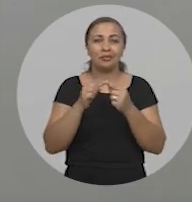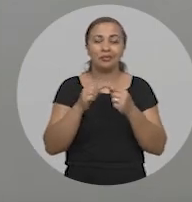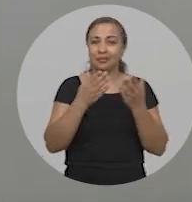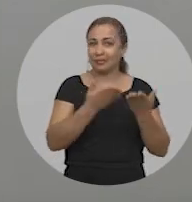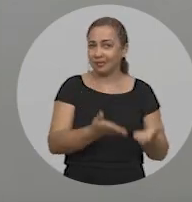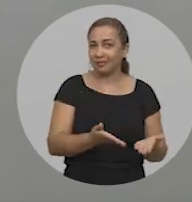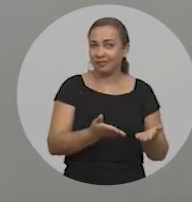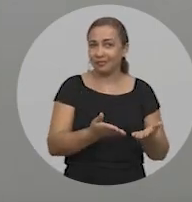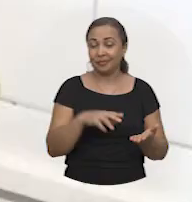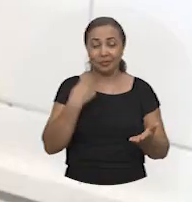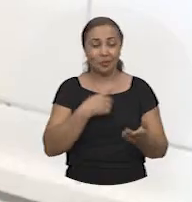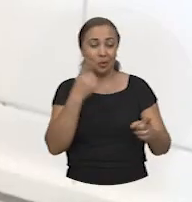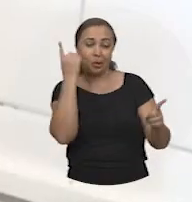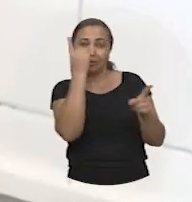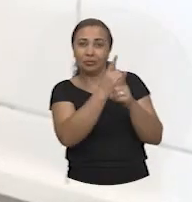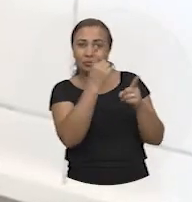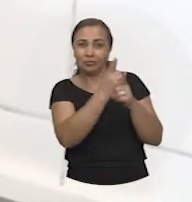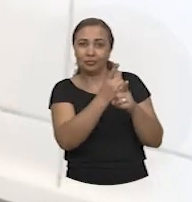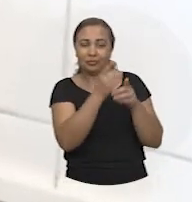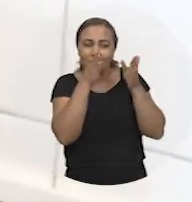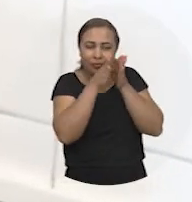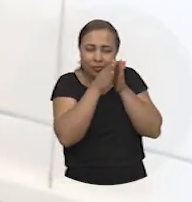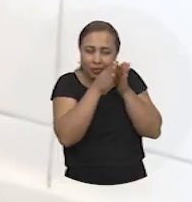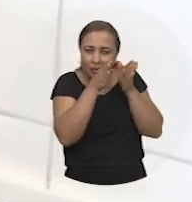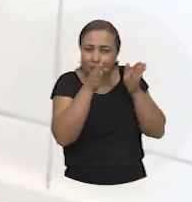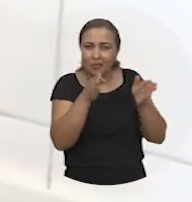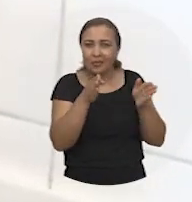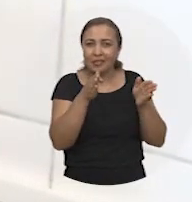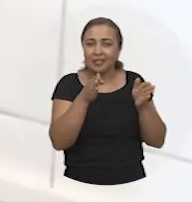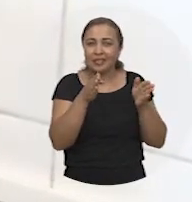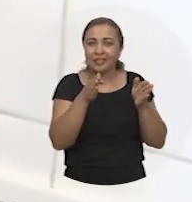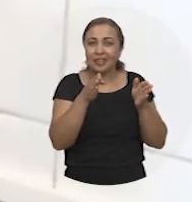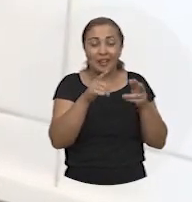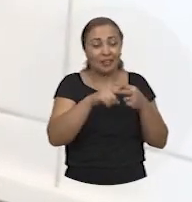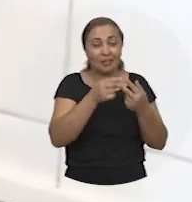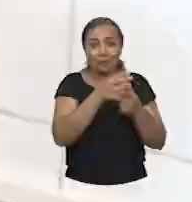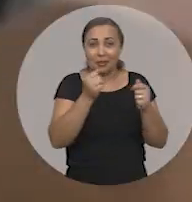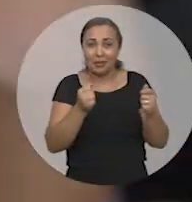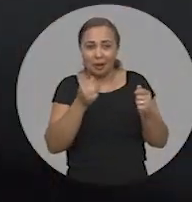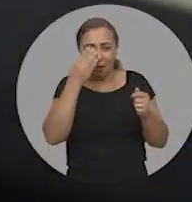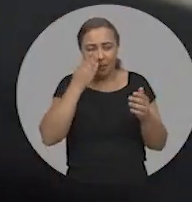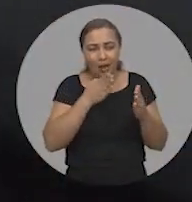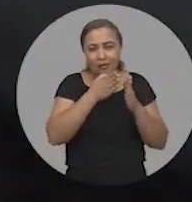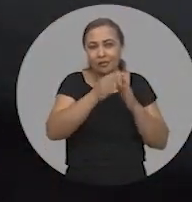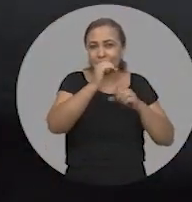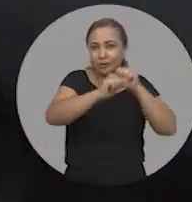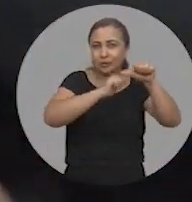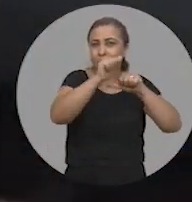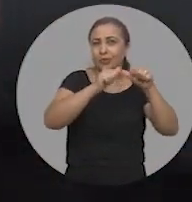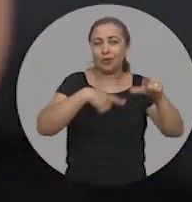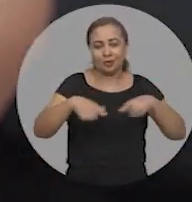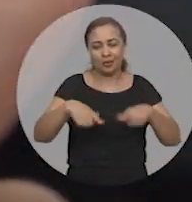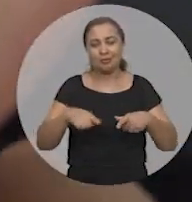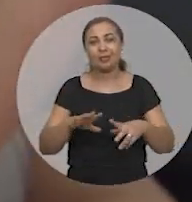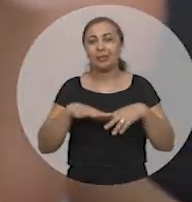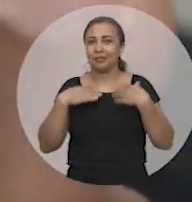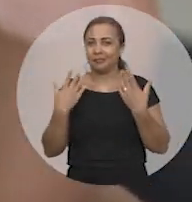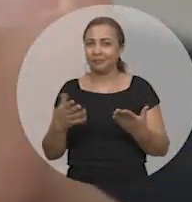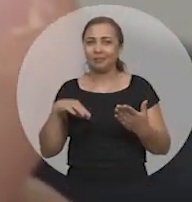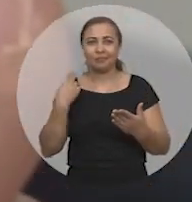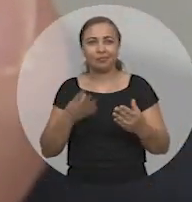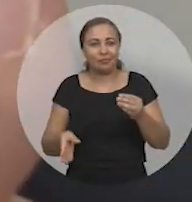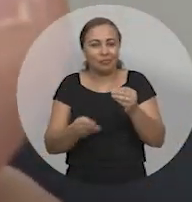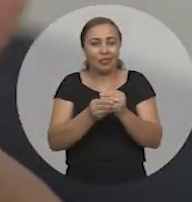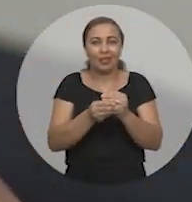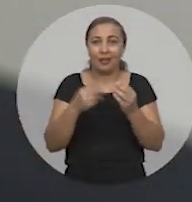como foi aplicado para isso. Então, nós detectamos essa brecha na cadeia produtiva para a gente poder desenvolver o trabalho.